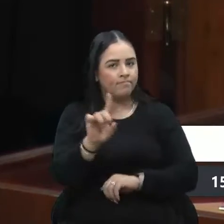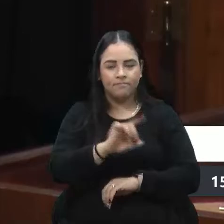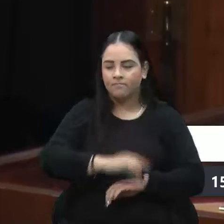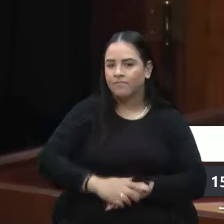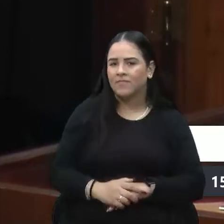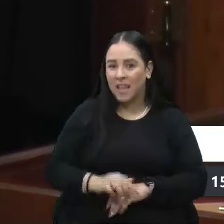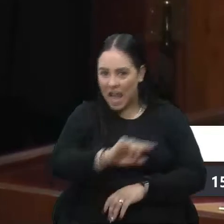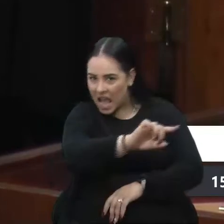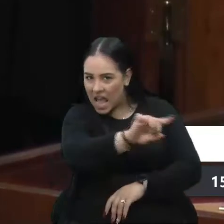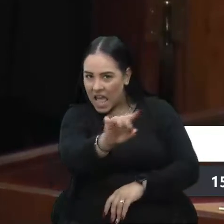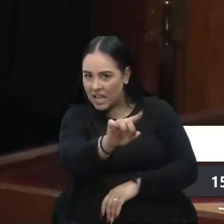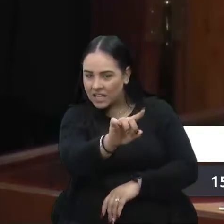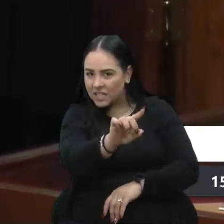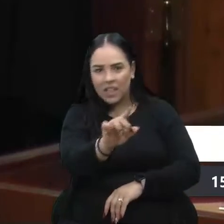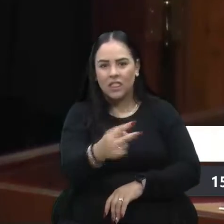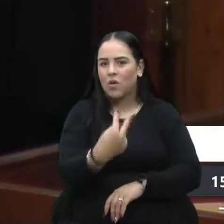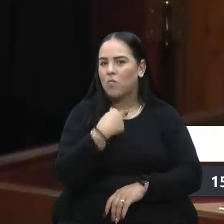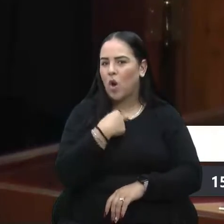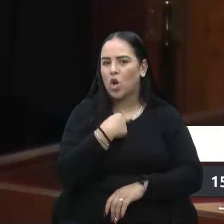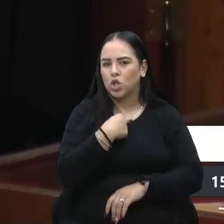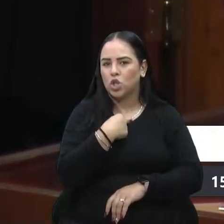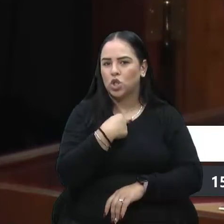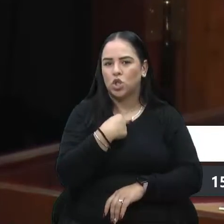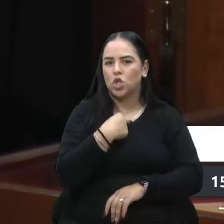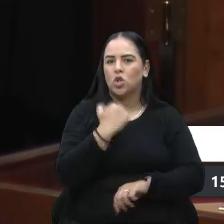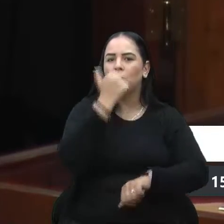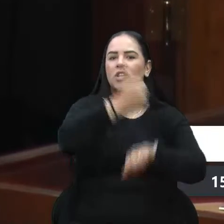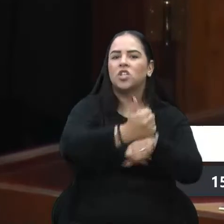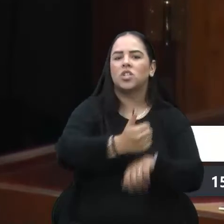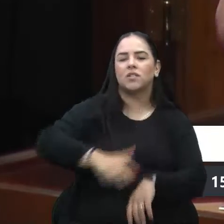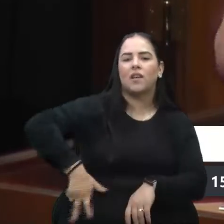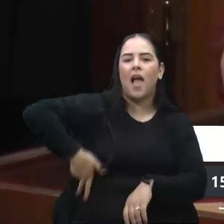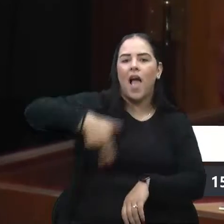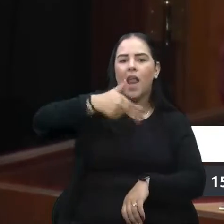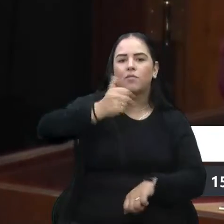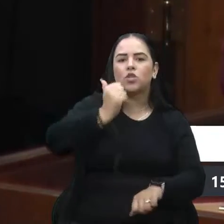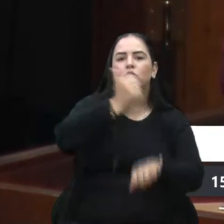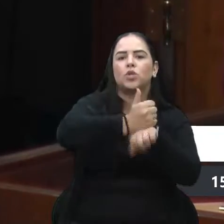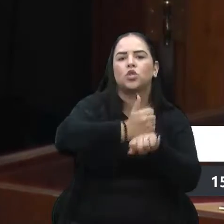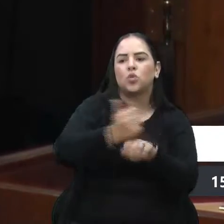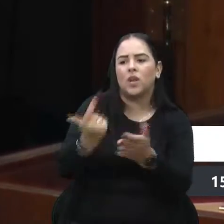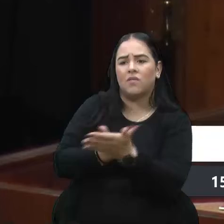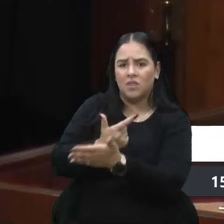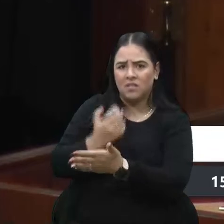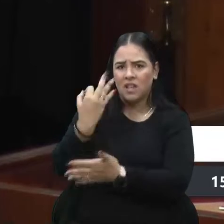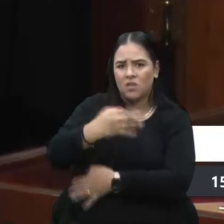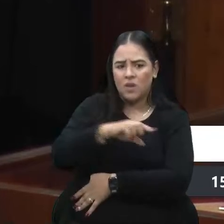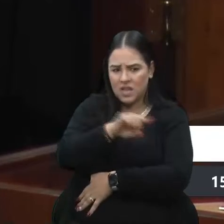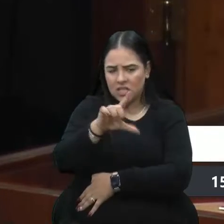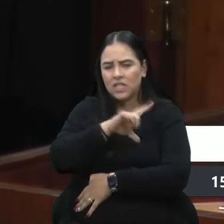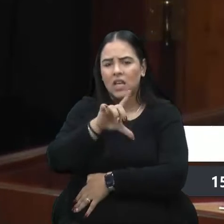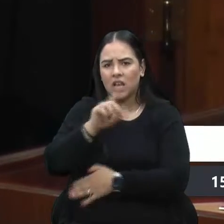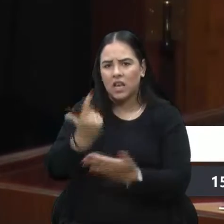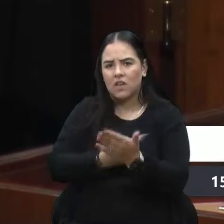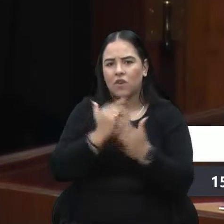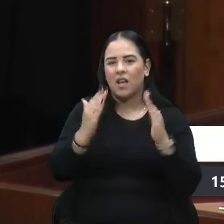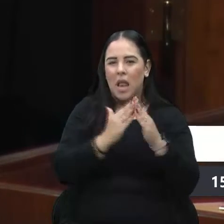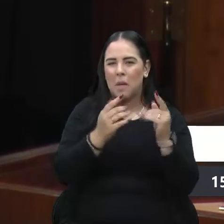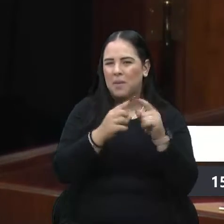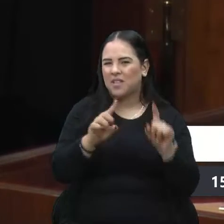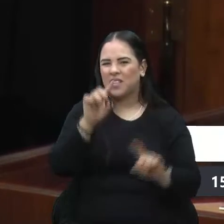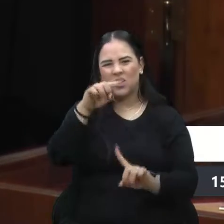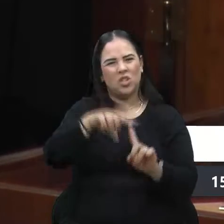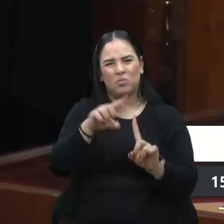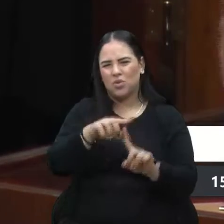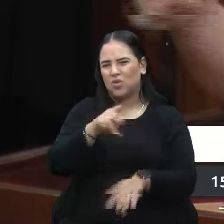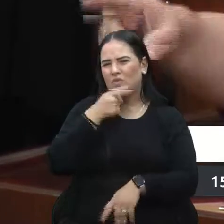Esses que estão aqui não tem que trocar arma por livro, coisa nenhuma, porque eu tenho certeza que eles têm livro em casa. Agora, esse tipo de